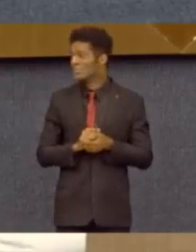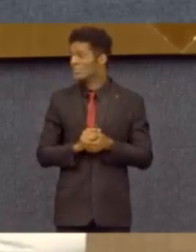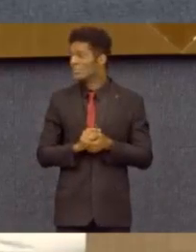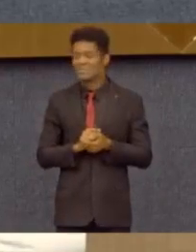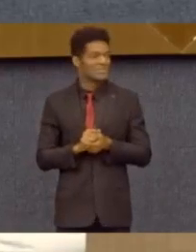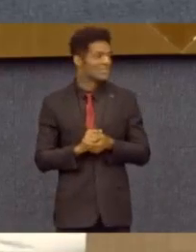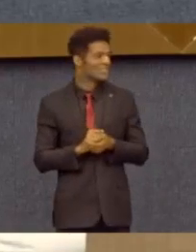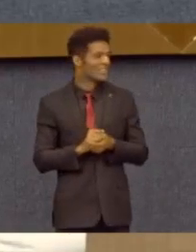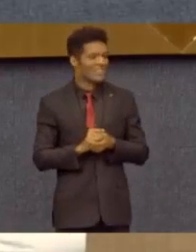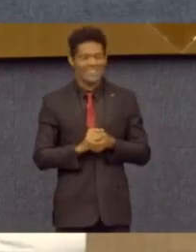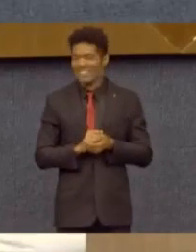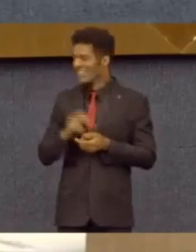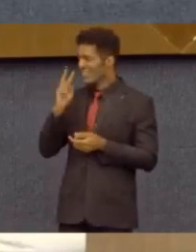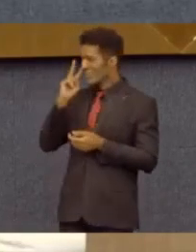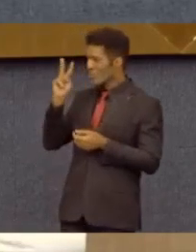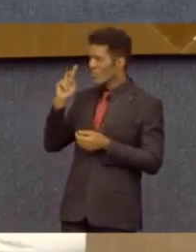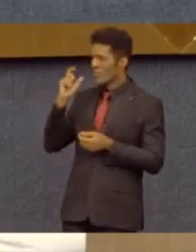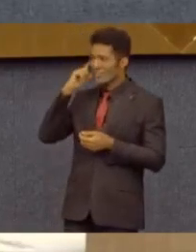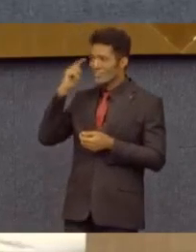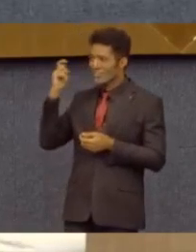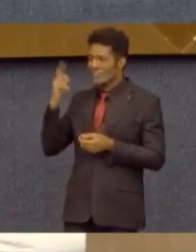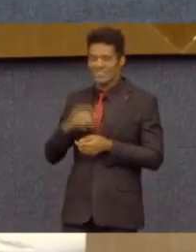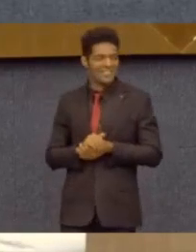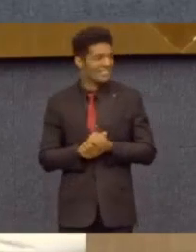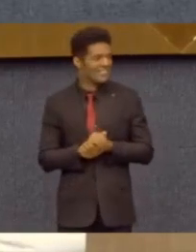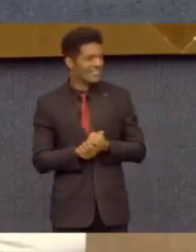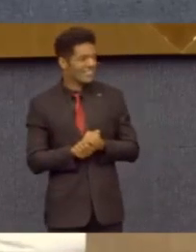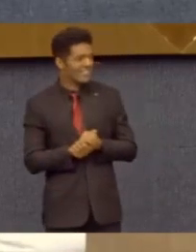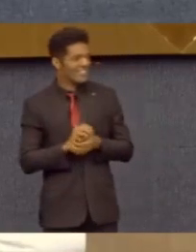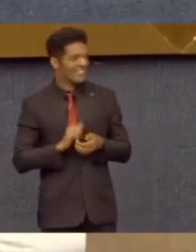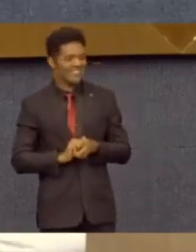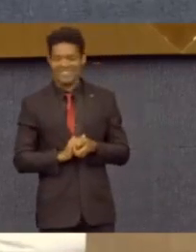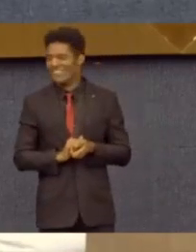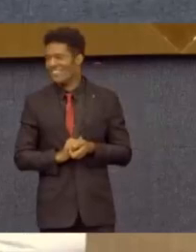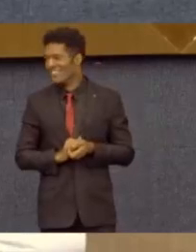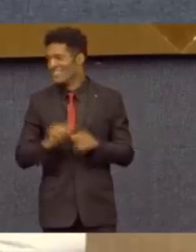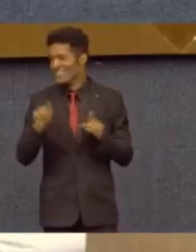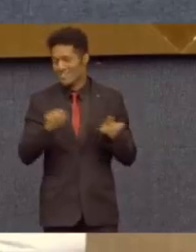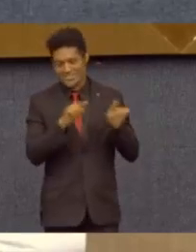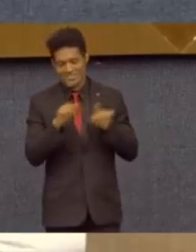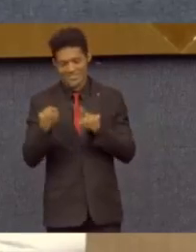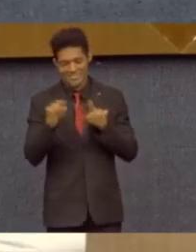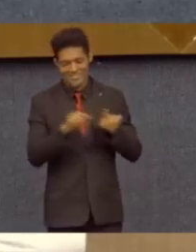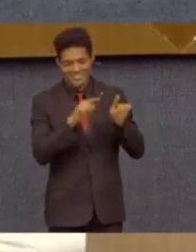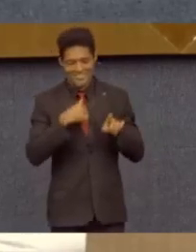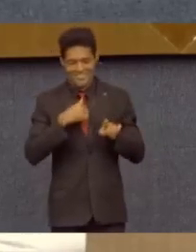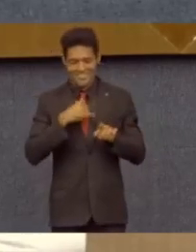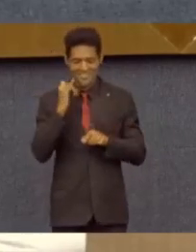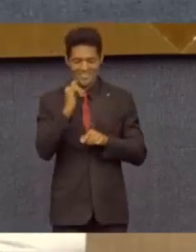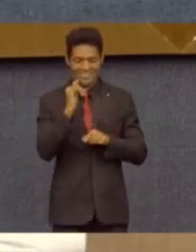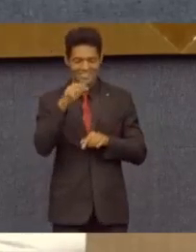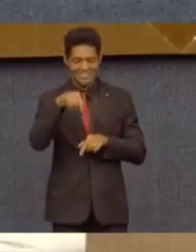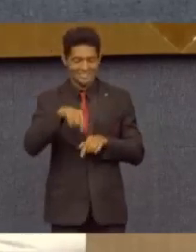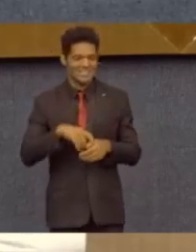Olha o pessoal do som lá, eles nem estão me ouvindo. Meu fundo musical, para mim falar aqui.